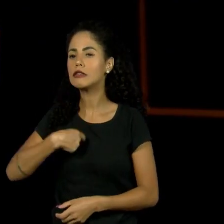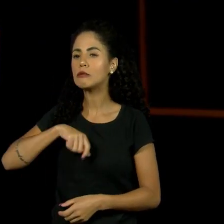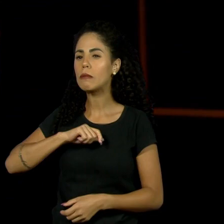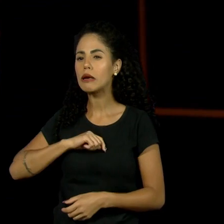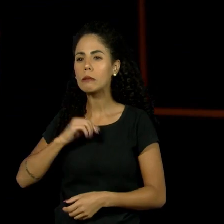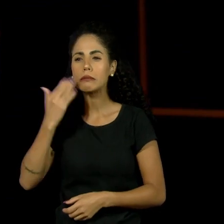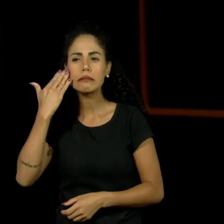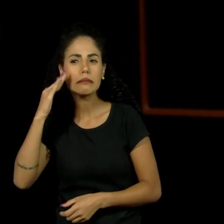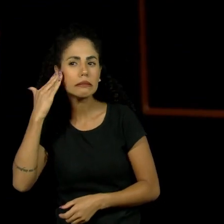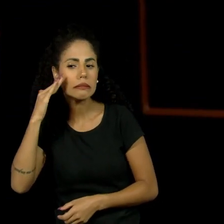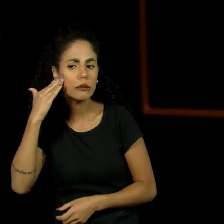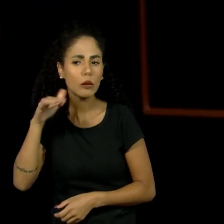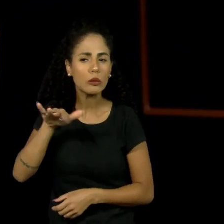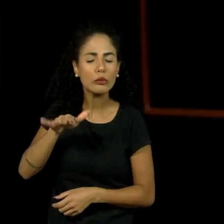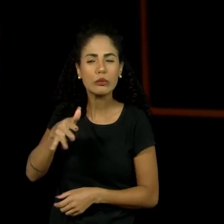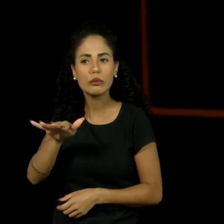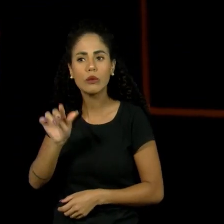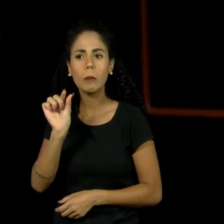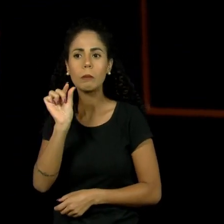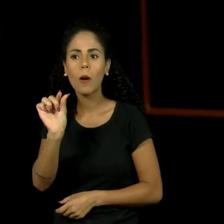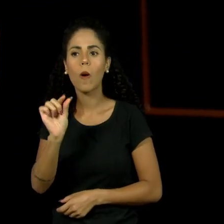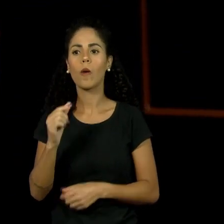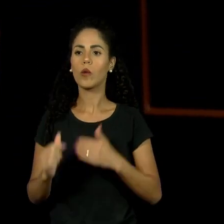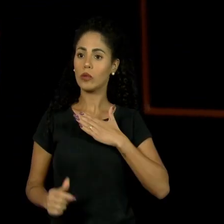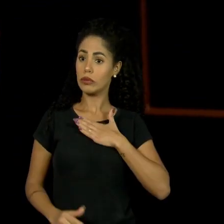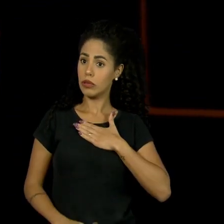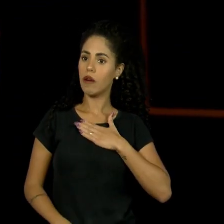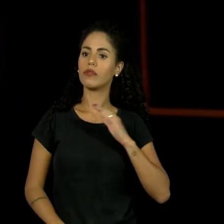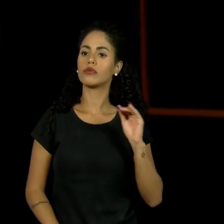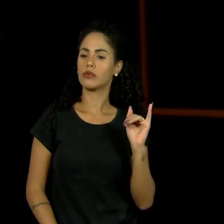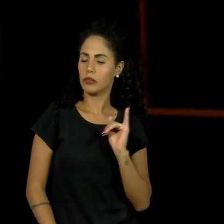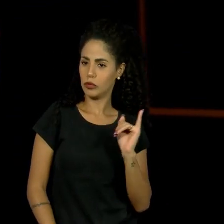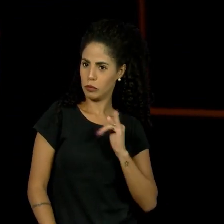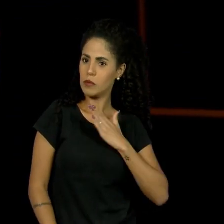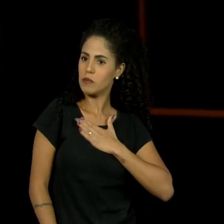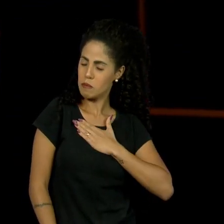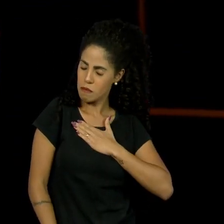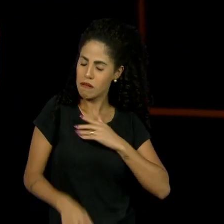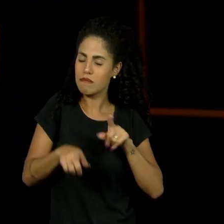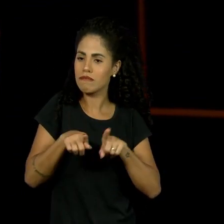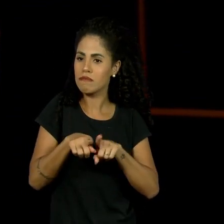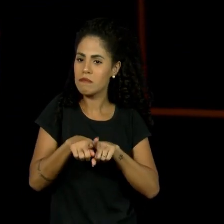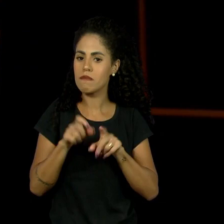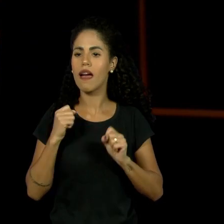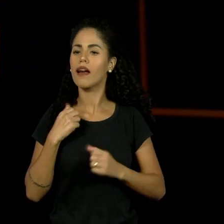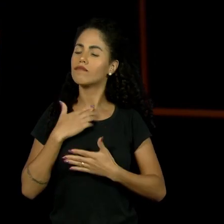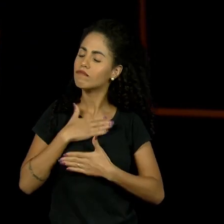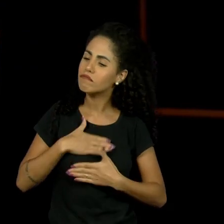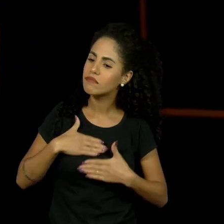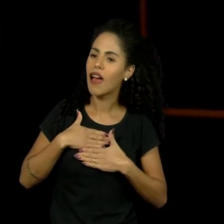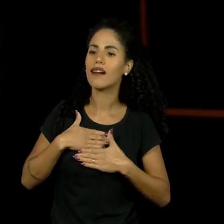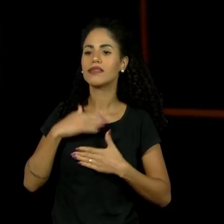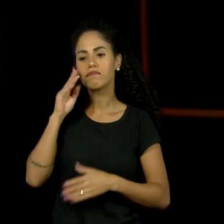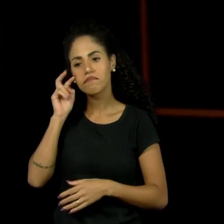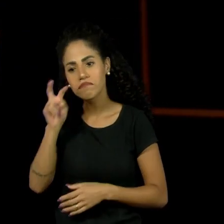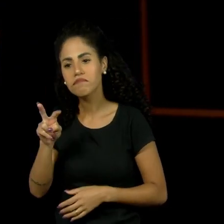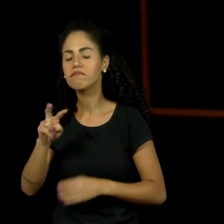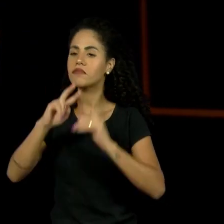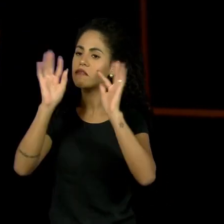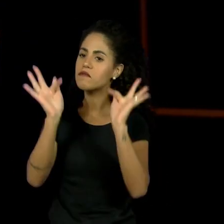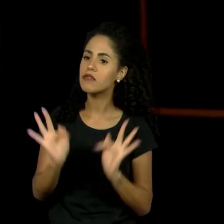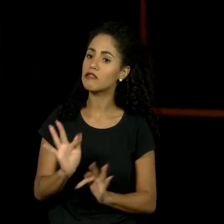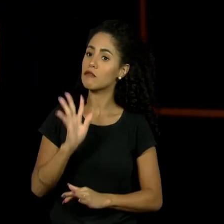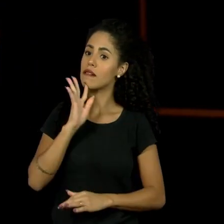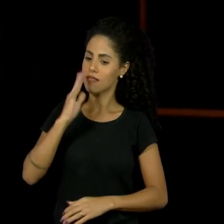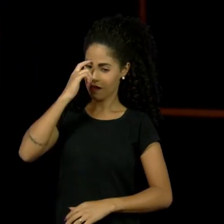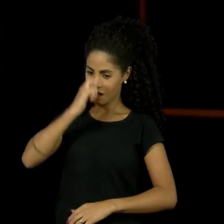ele gostava muito dos meus irmãos e que era um prazer que eu estava lá, que ele estava feliz de me